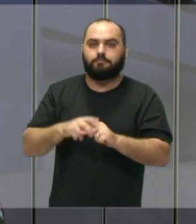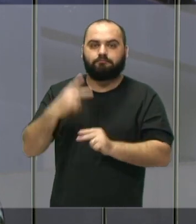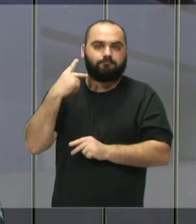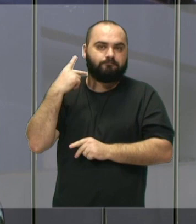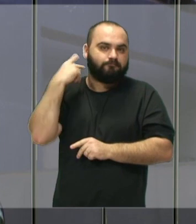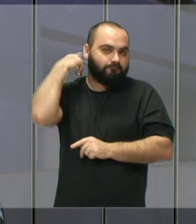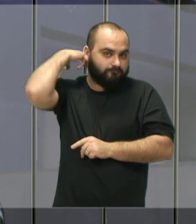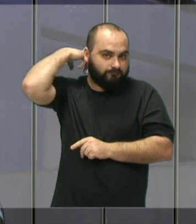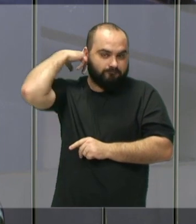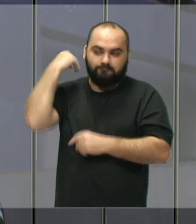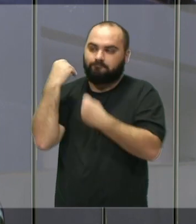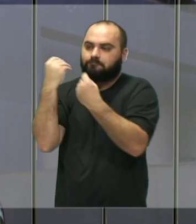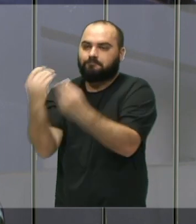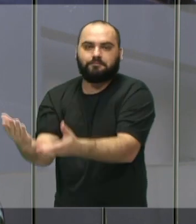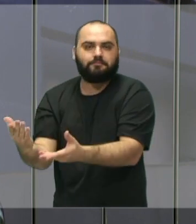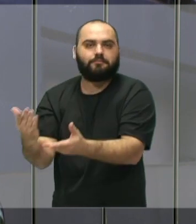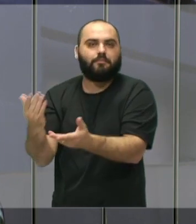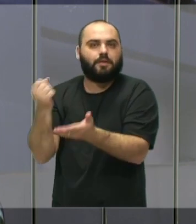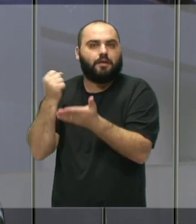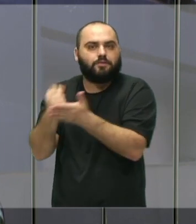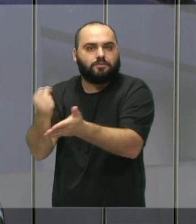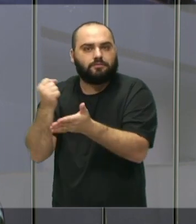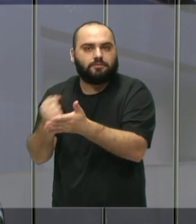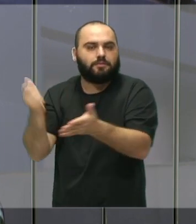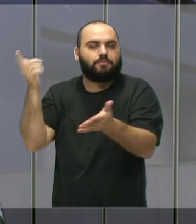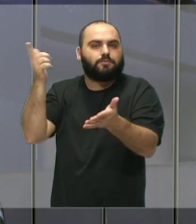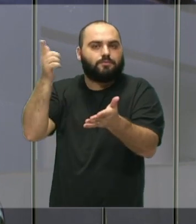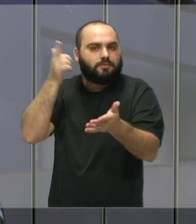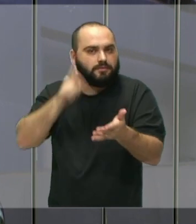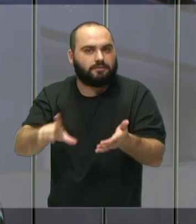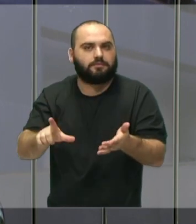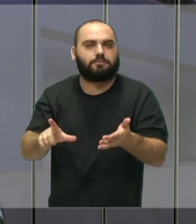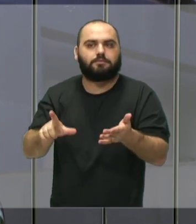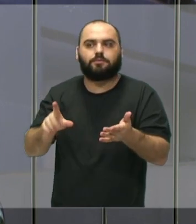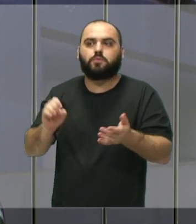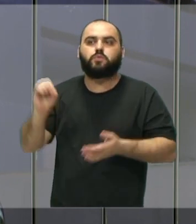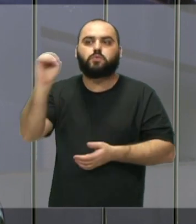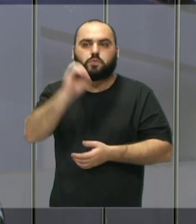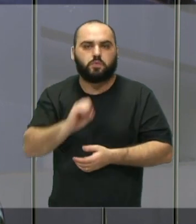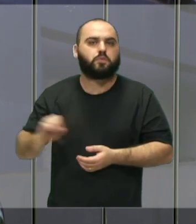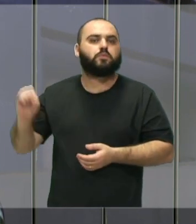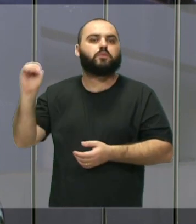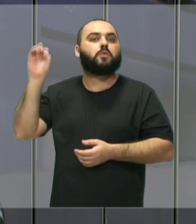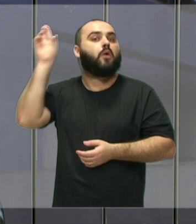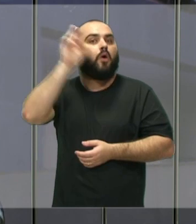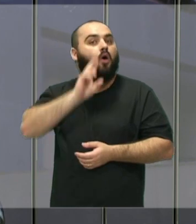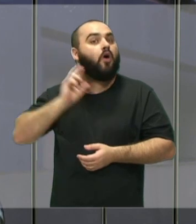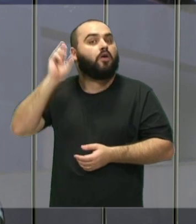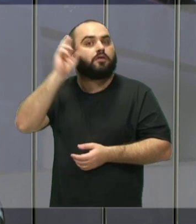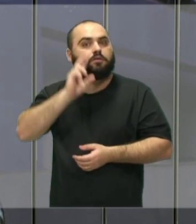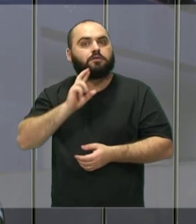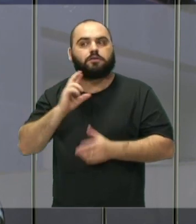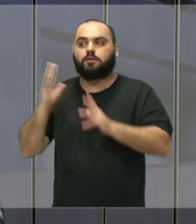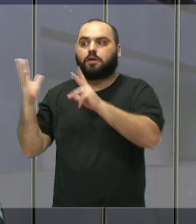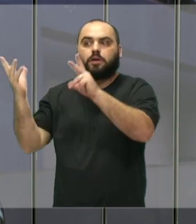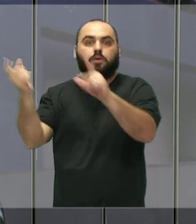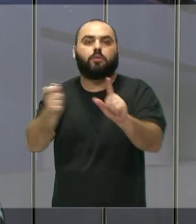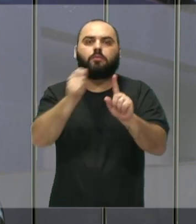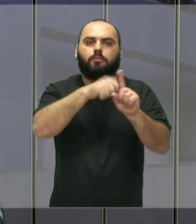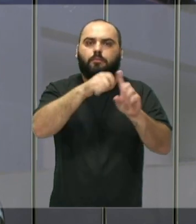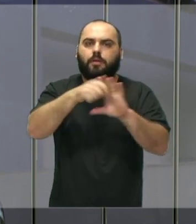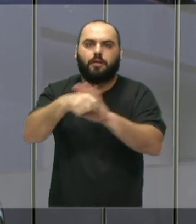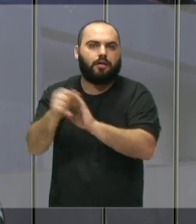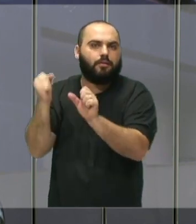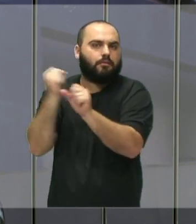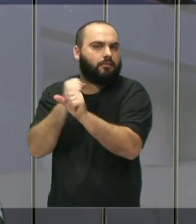do mínimo. O que vai valer muito a pena é poder fazer com que outubro realmente fique rosa e que respingue para todos os meses do ano